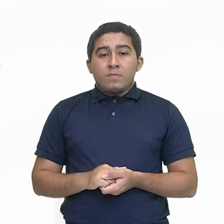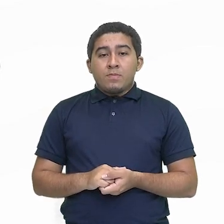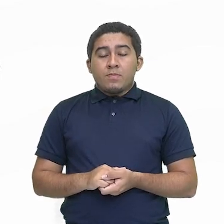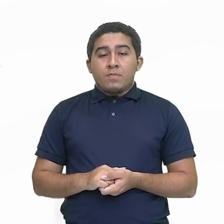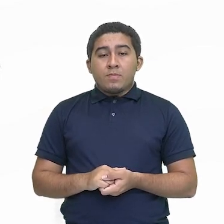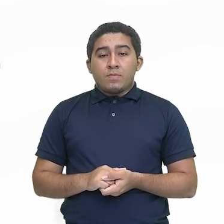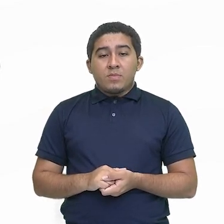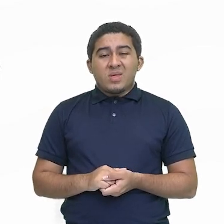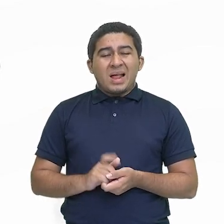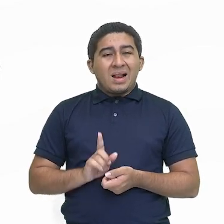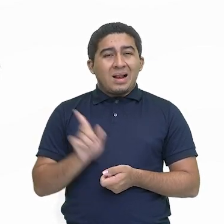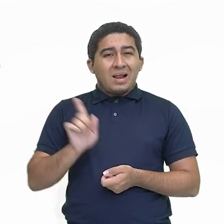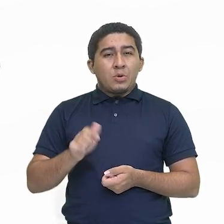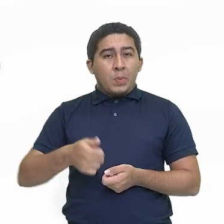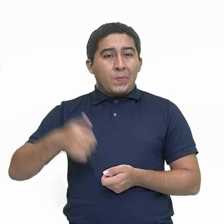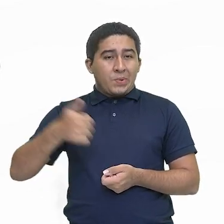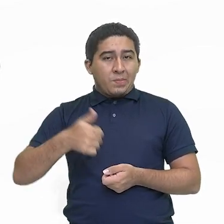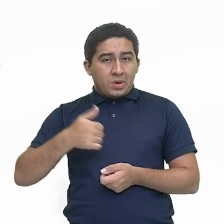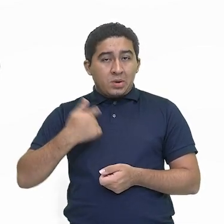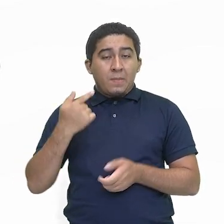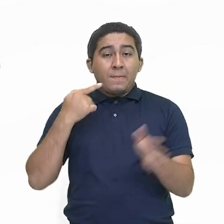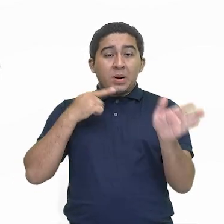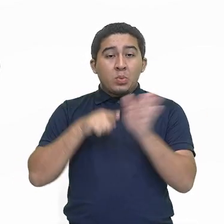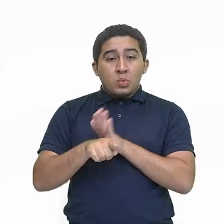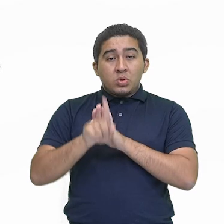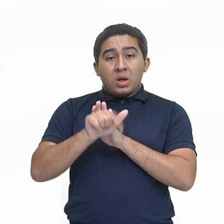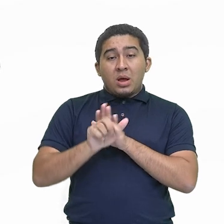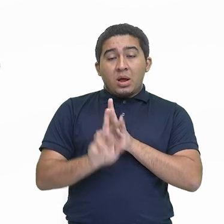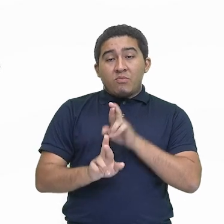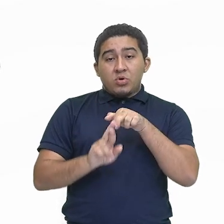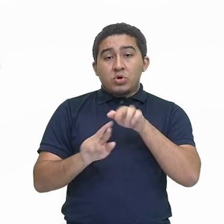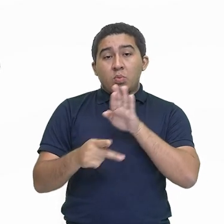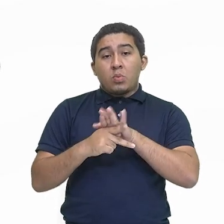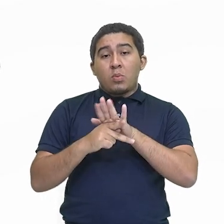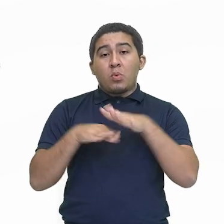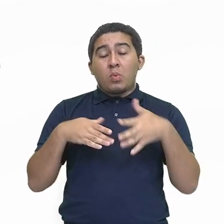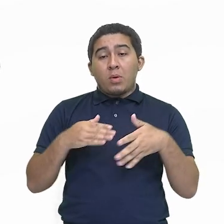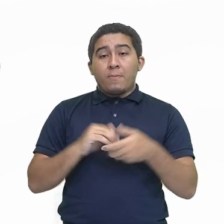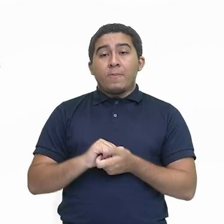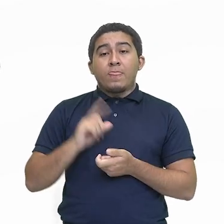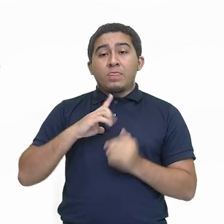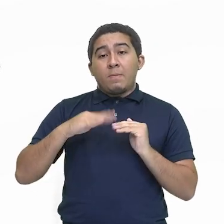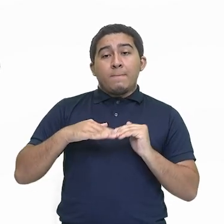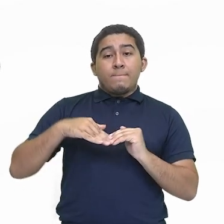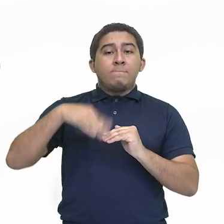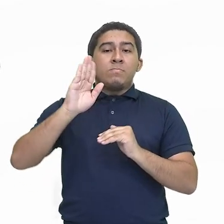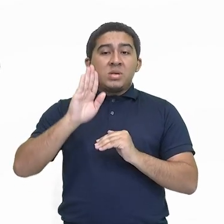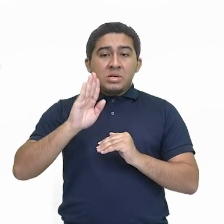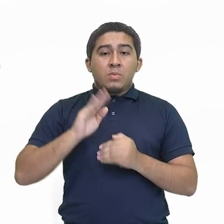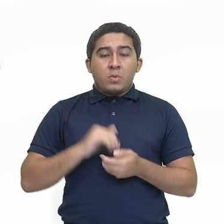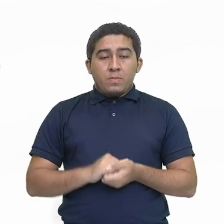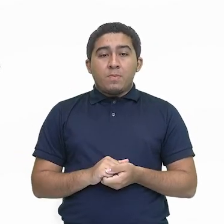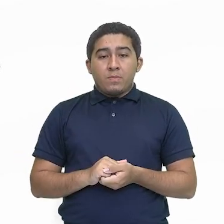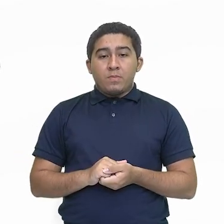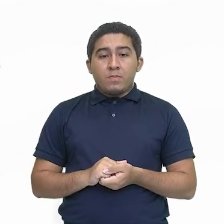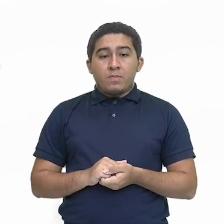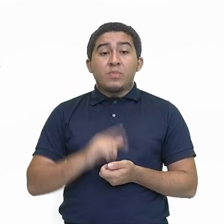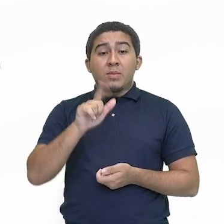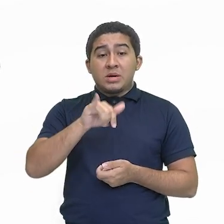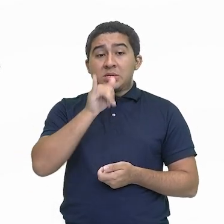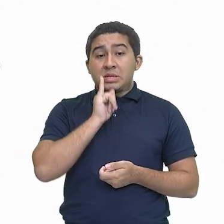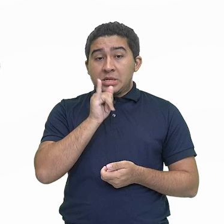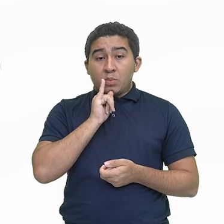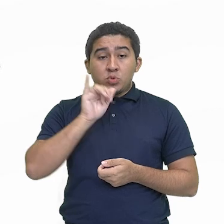Então lá naquele primeiro exemplo foi perguntado sobre o lucro máximo, né? Então, para aquele